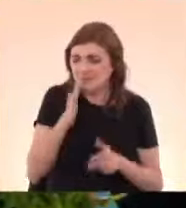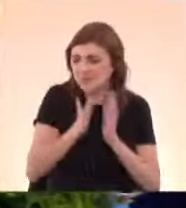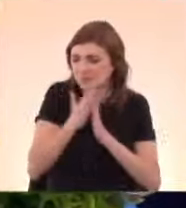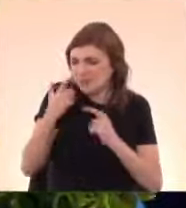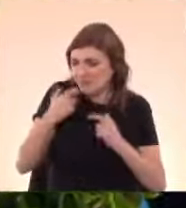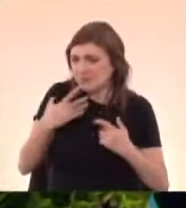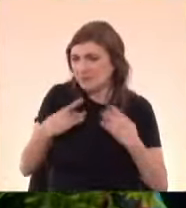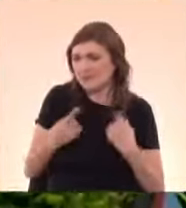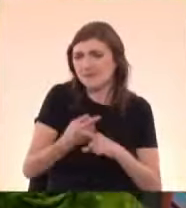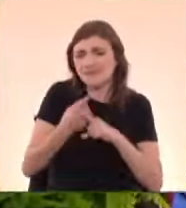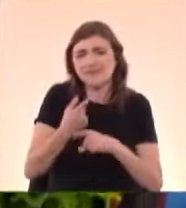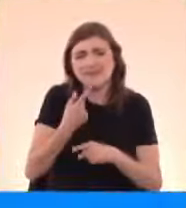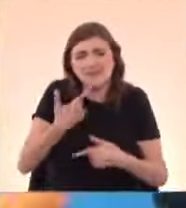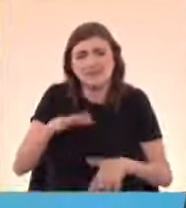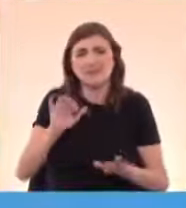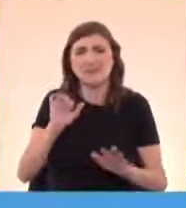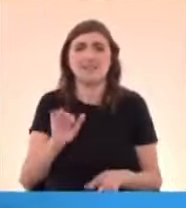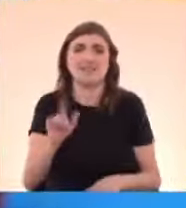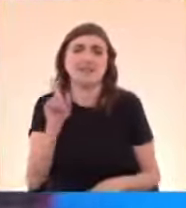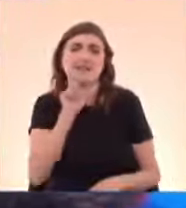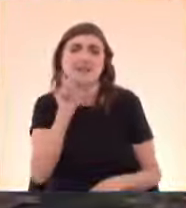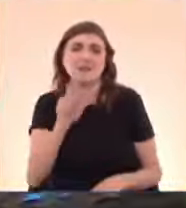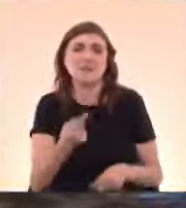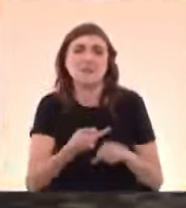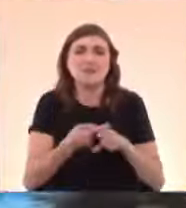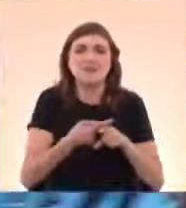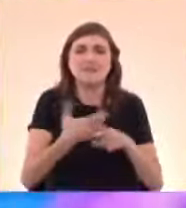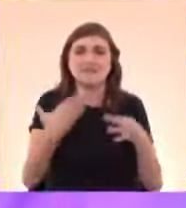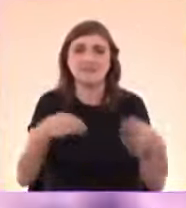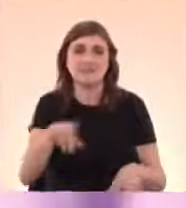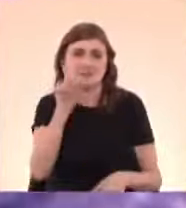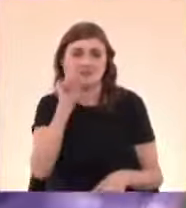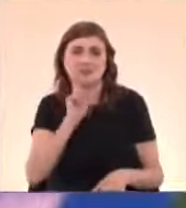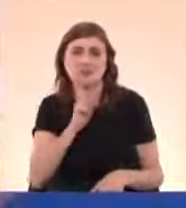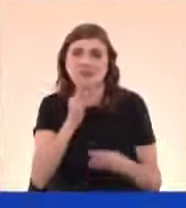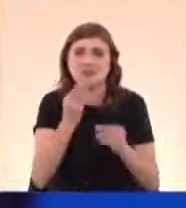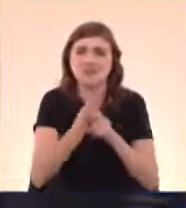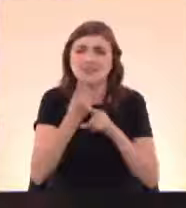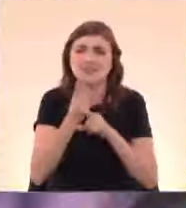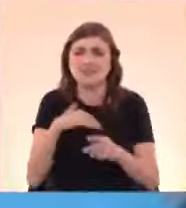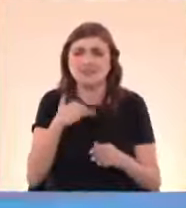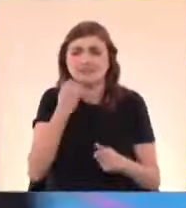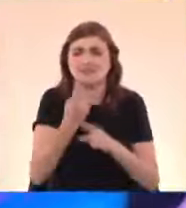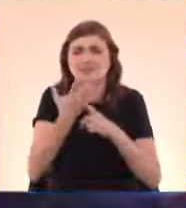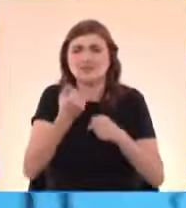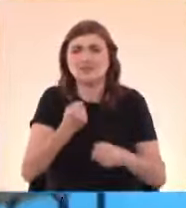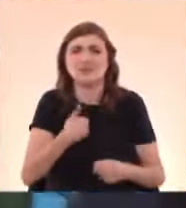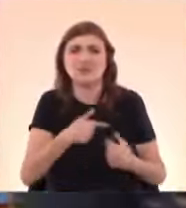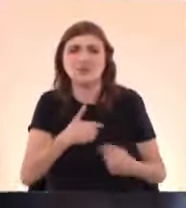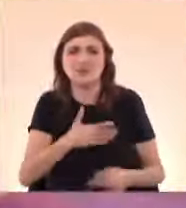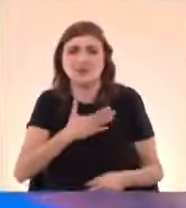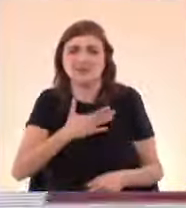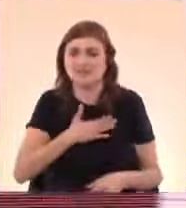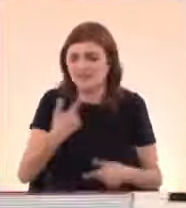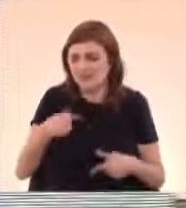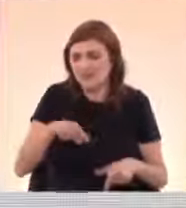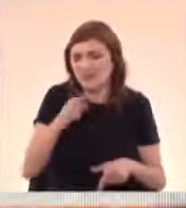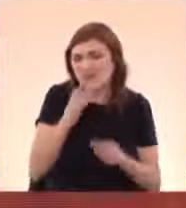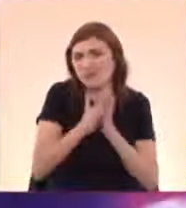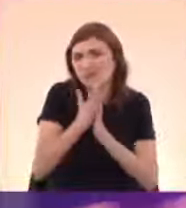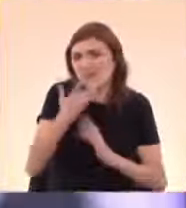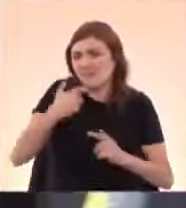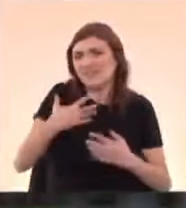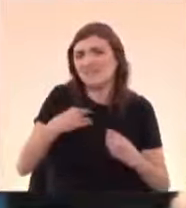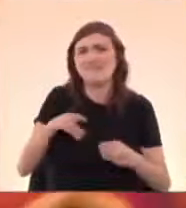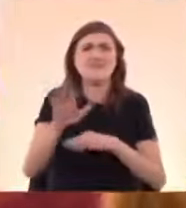abusa, ela é uma tentação. Ai, ai, ai, gostosa, mexe com o meu coração. Usa e abusa, faz de mim